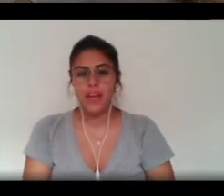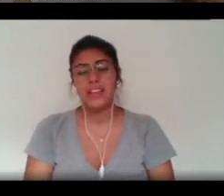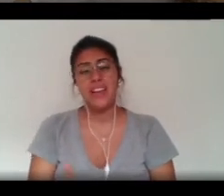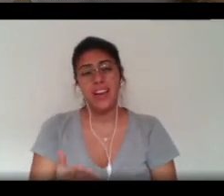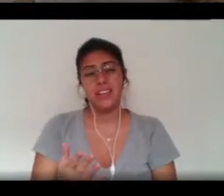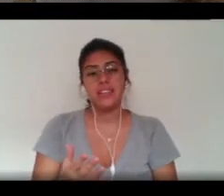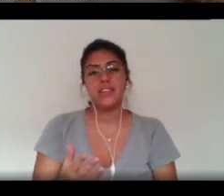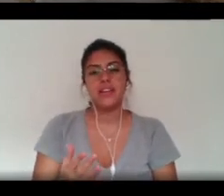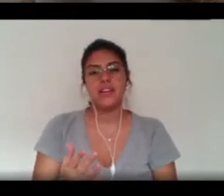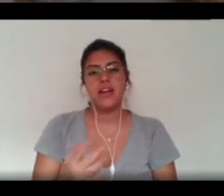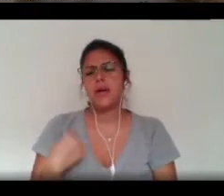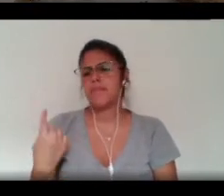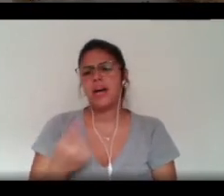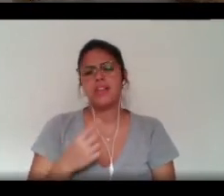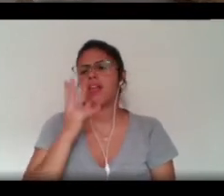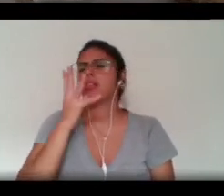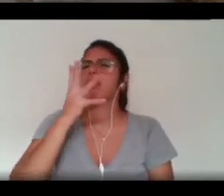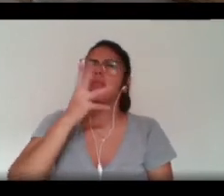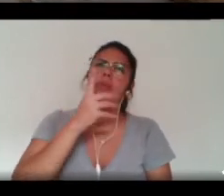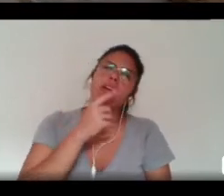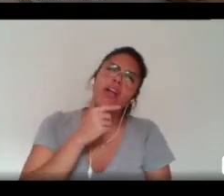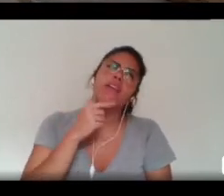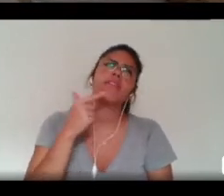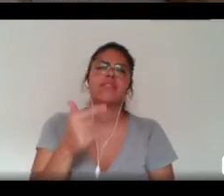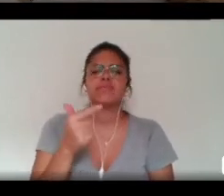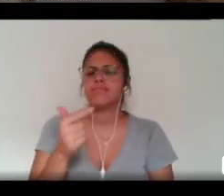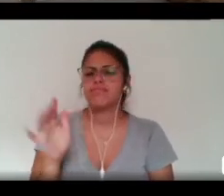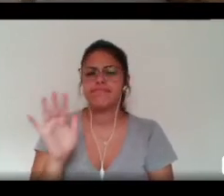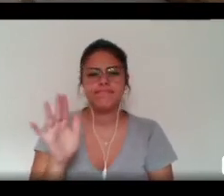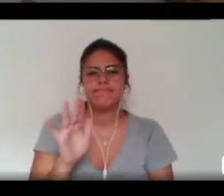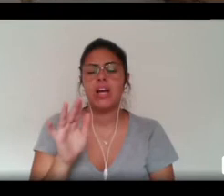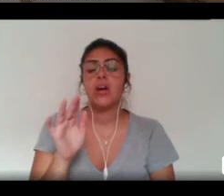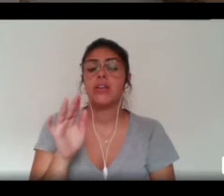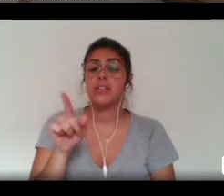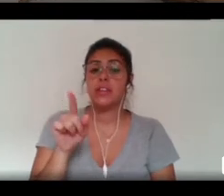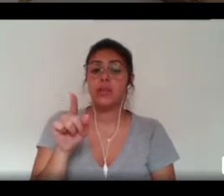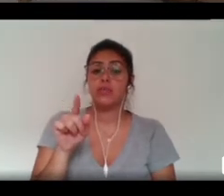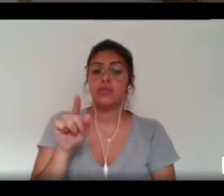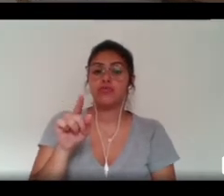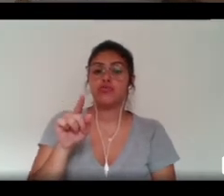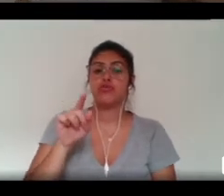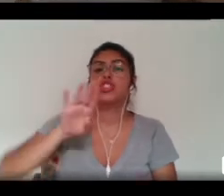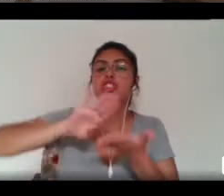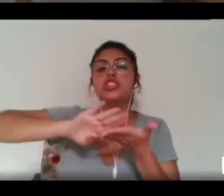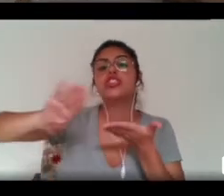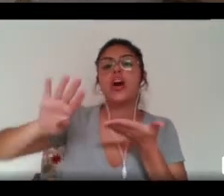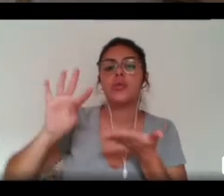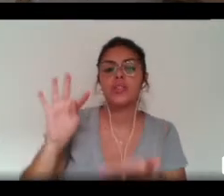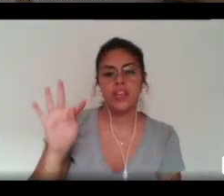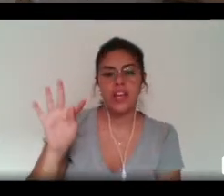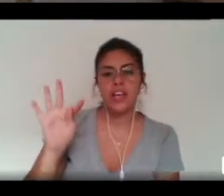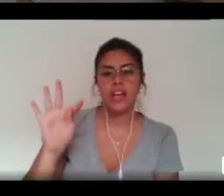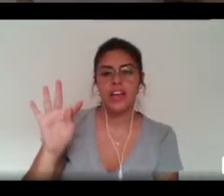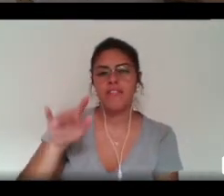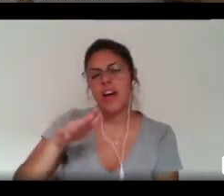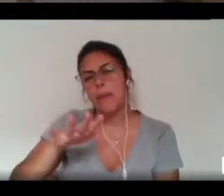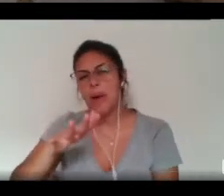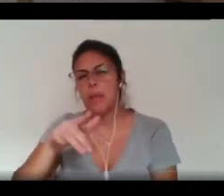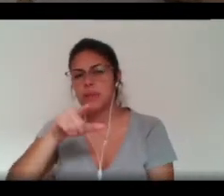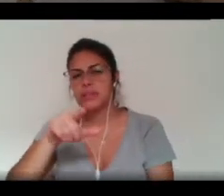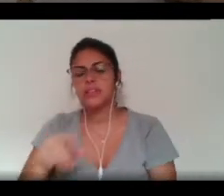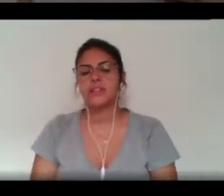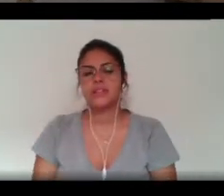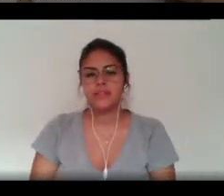para a gente não demorar muito e não ficar chato. Você acha alguma coisa do tipo isso aqui, ó,